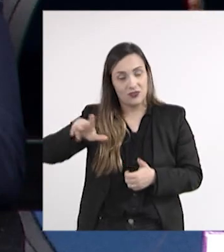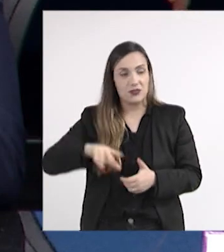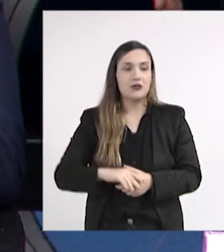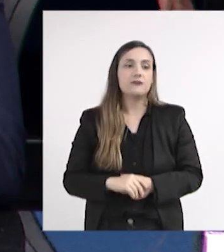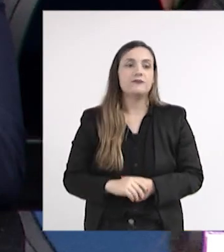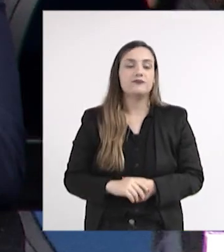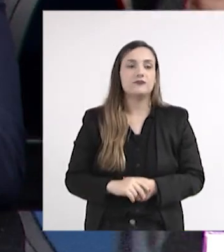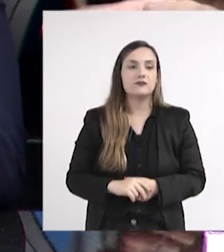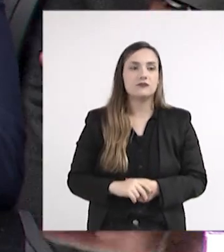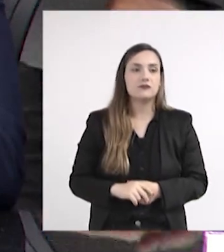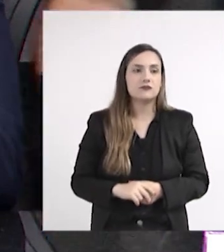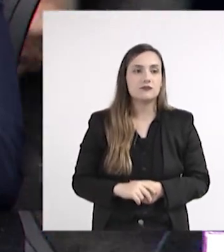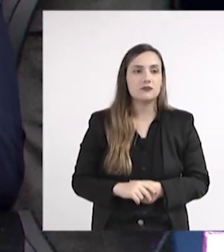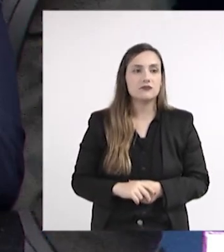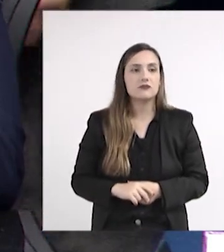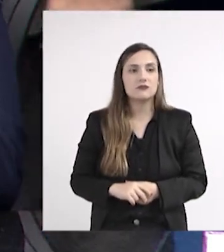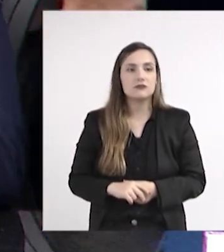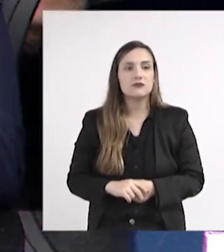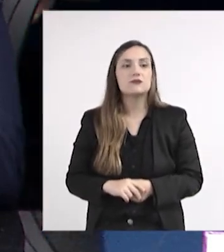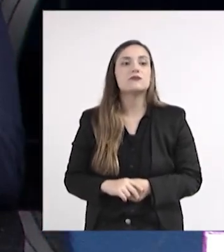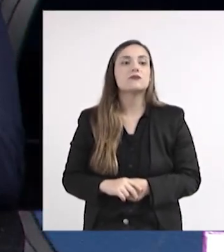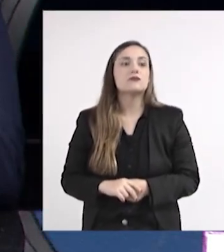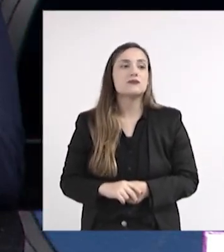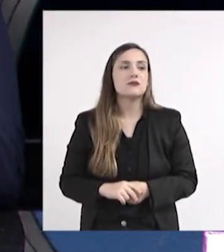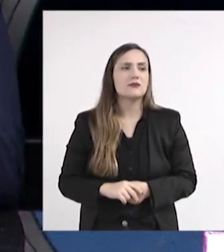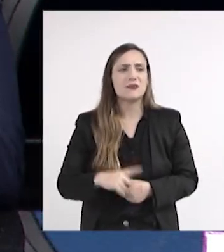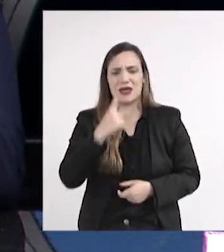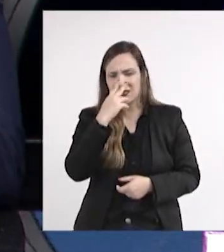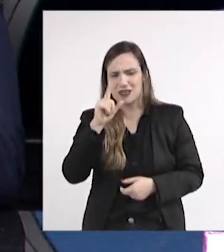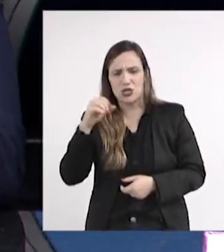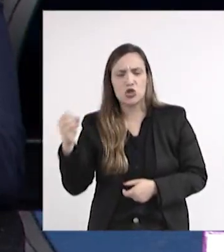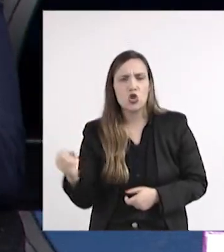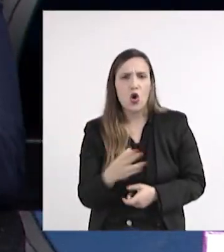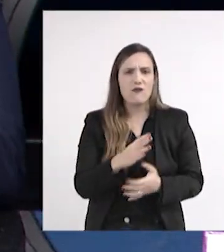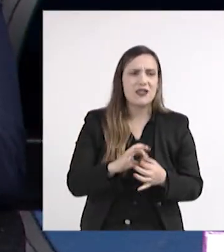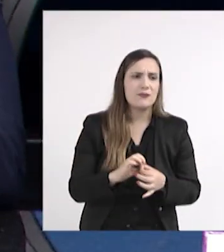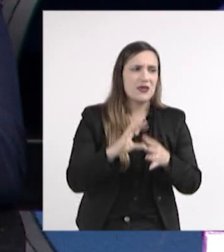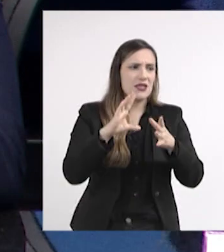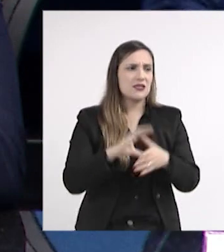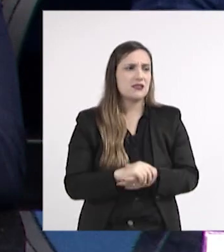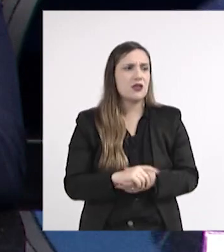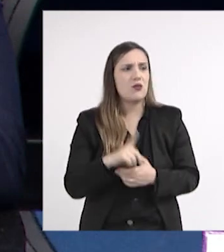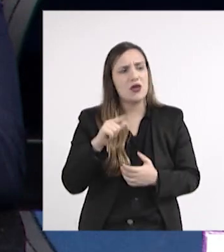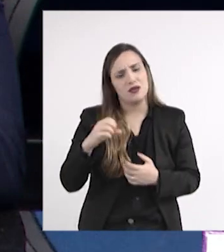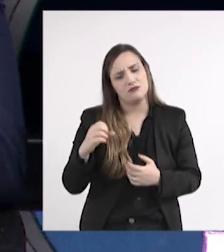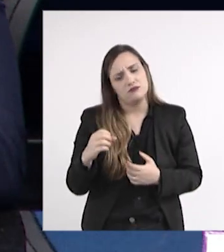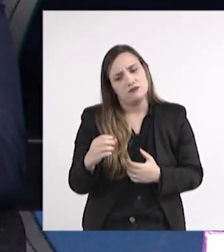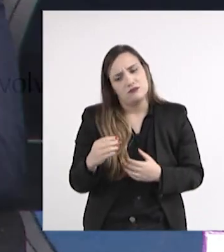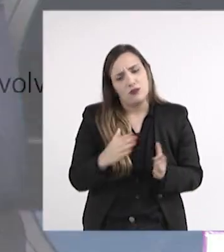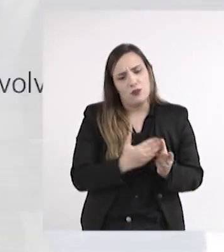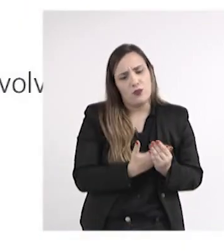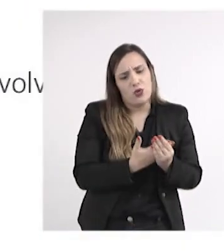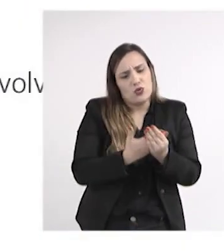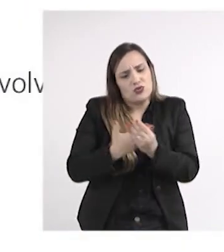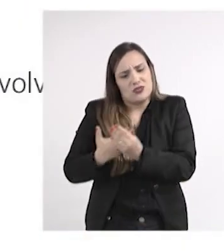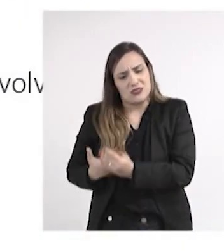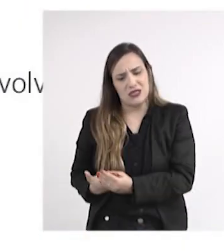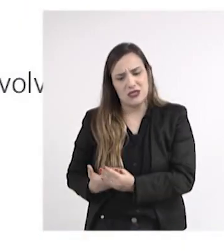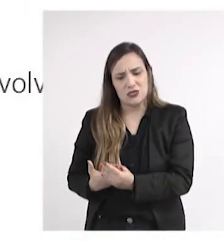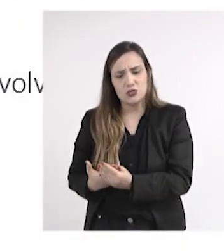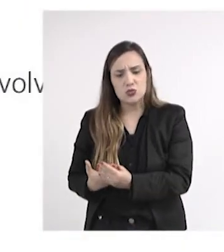mencionamos esse procedimento licitatório como uma nova concessão, como um processo de concessão. Aqui estamos a dizer de